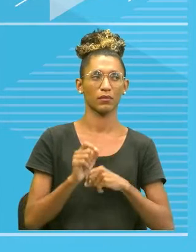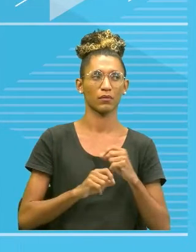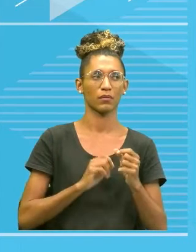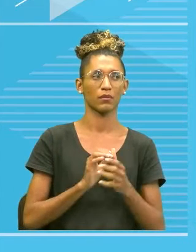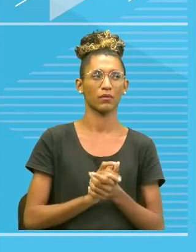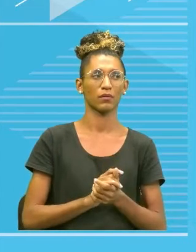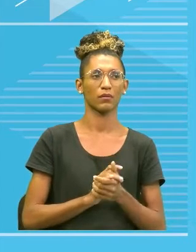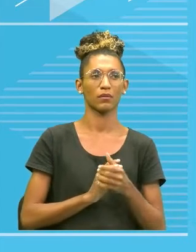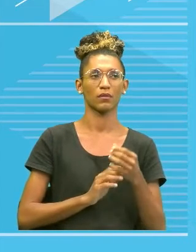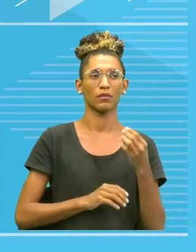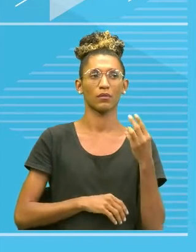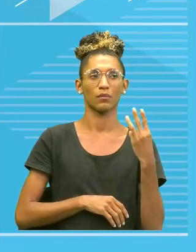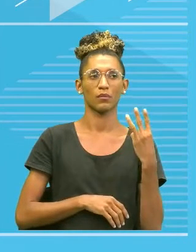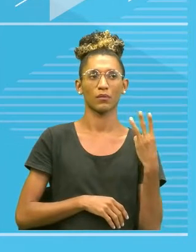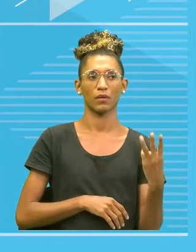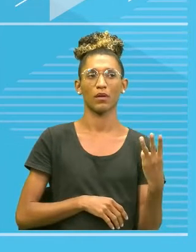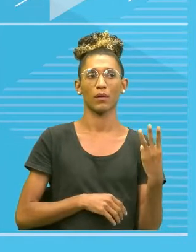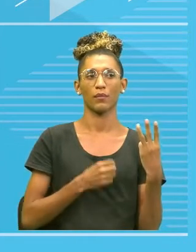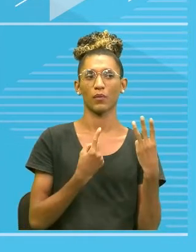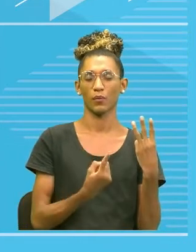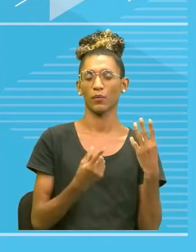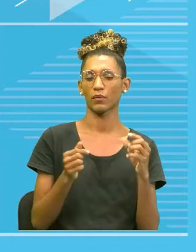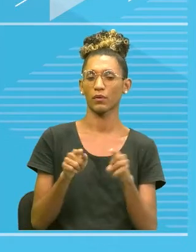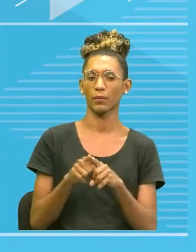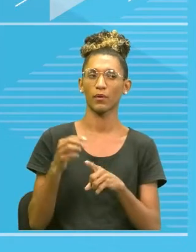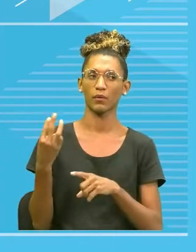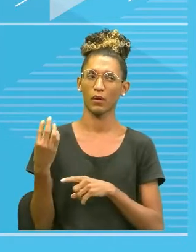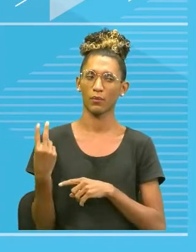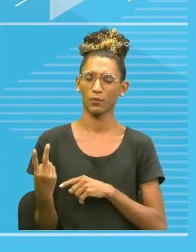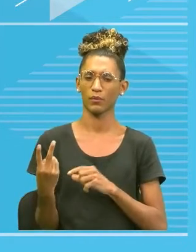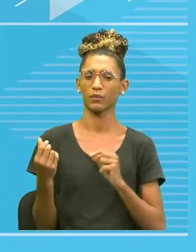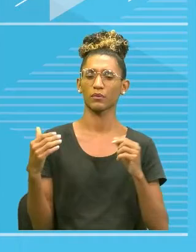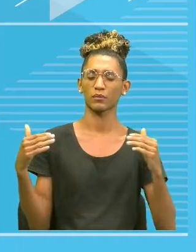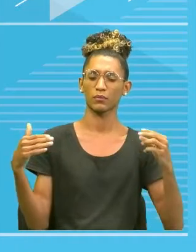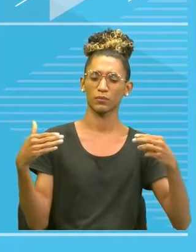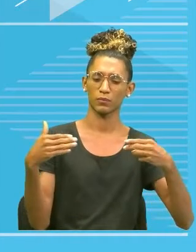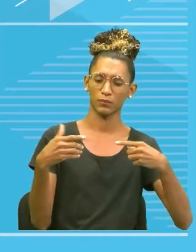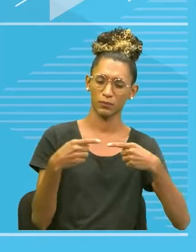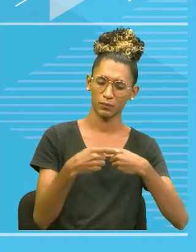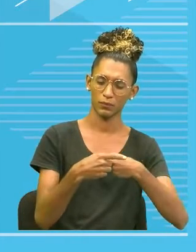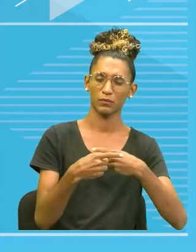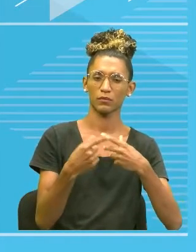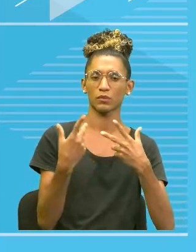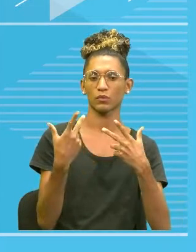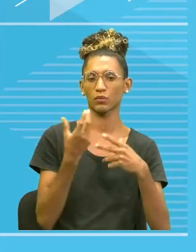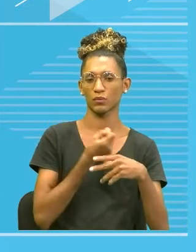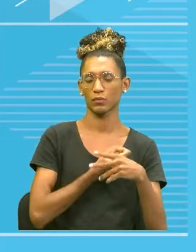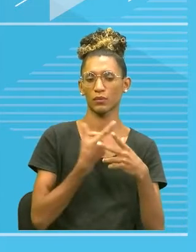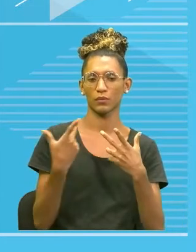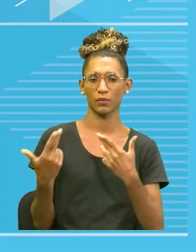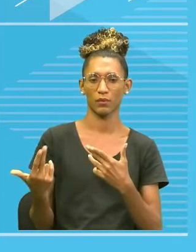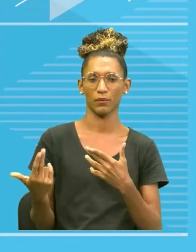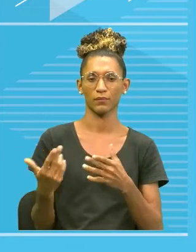trabalho positivo em uma direção e um trabalho negativo na outra direção com o mesmo valor.